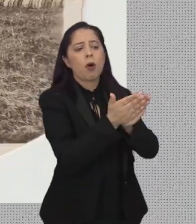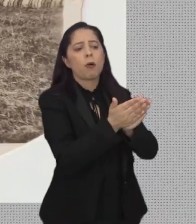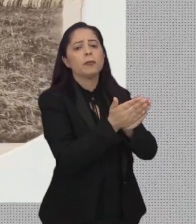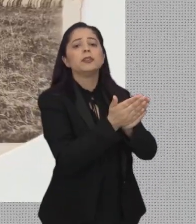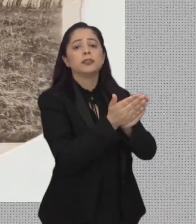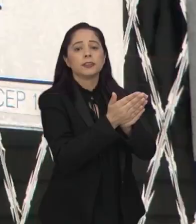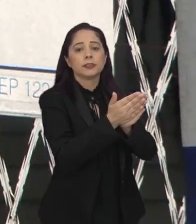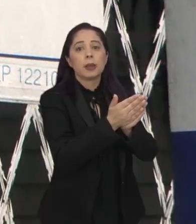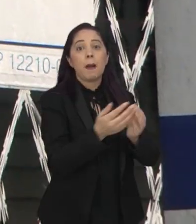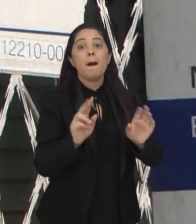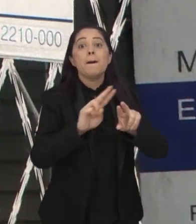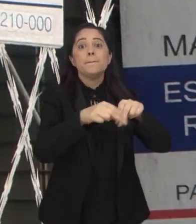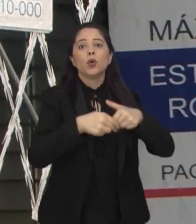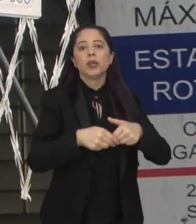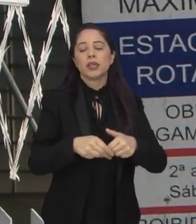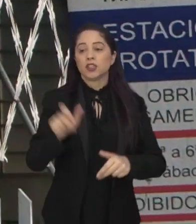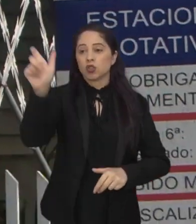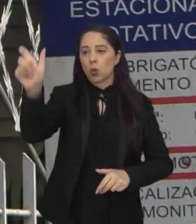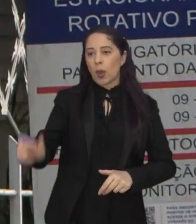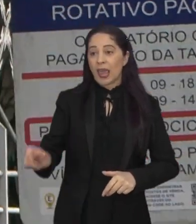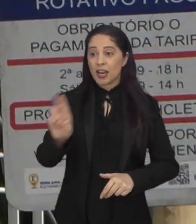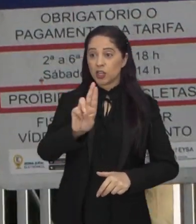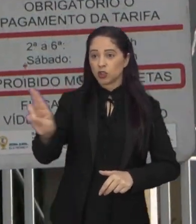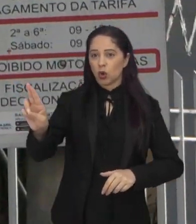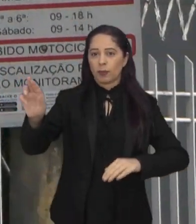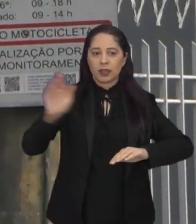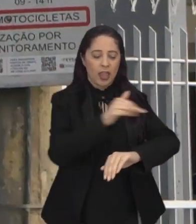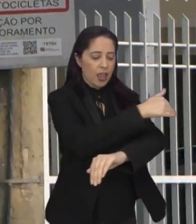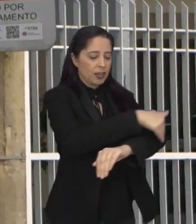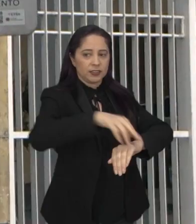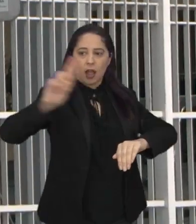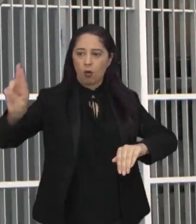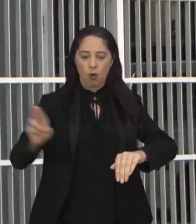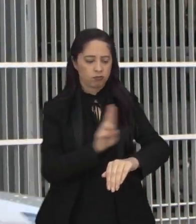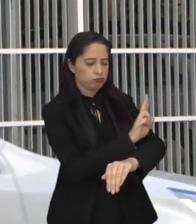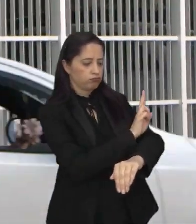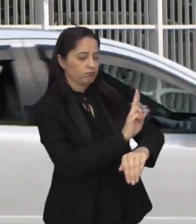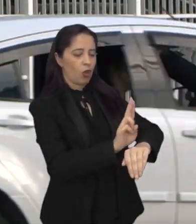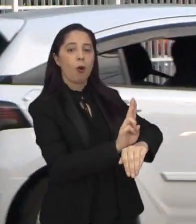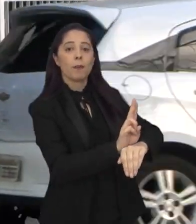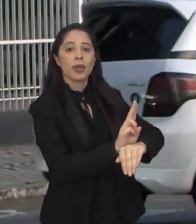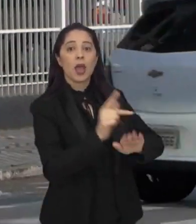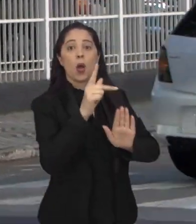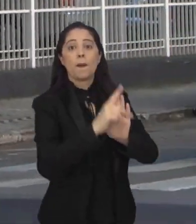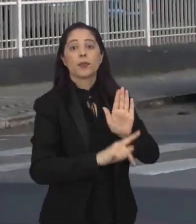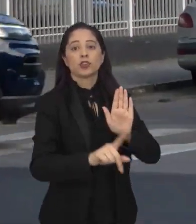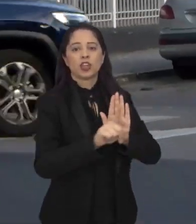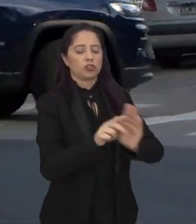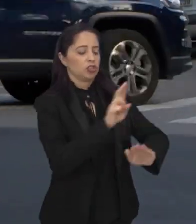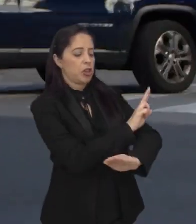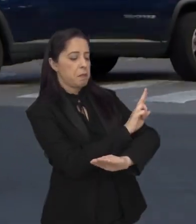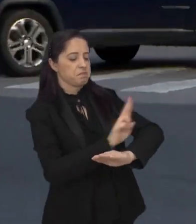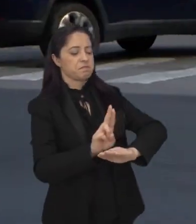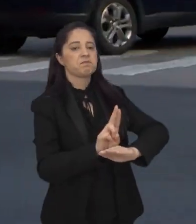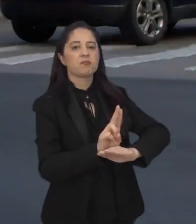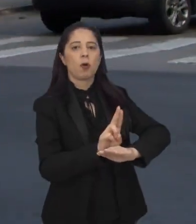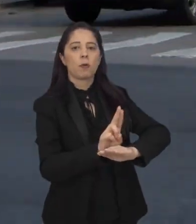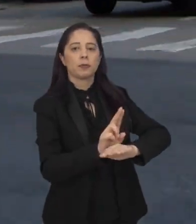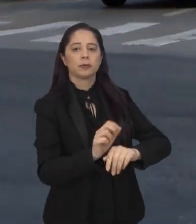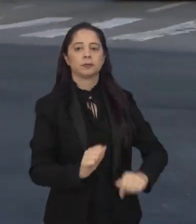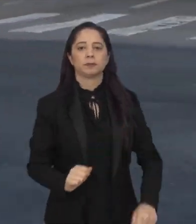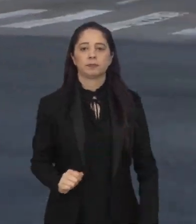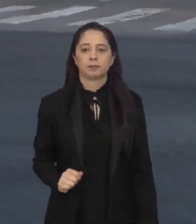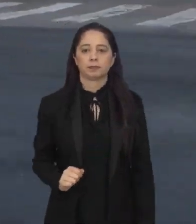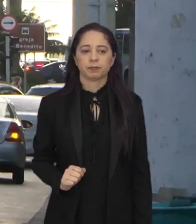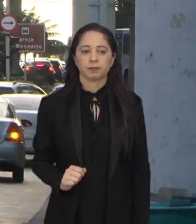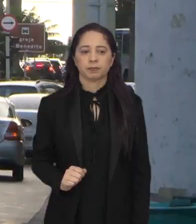Como reconhecimento, foi homenageado em 1913, por meio de um projeto de lei com o nome de uma rua importante da